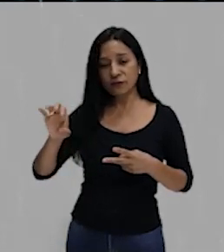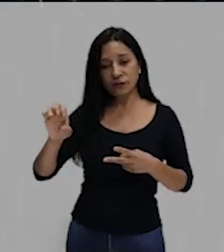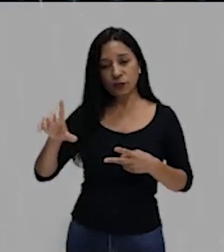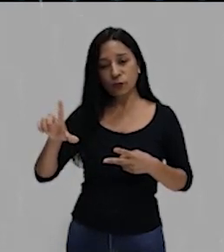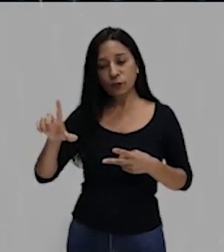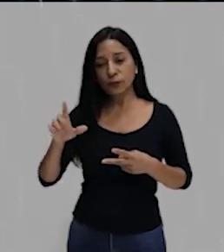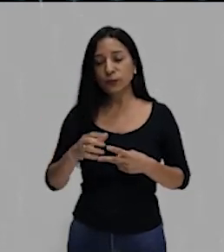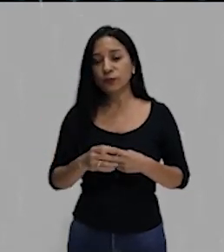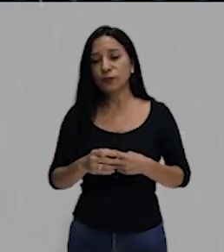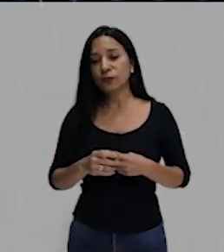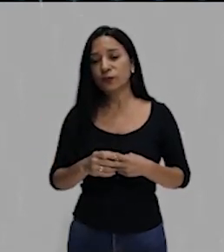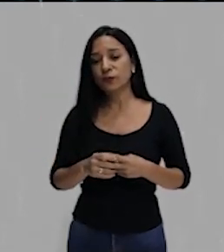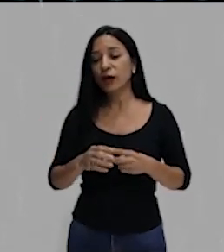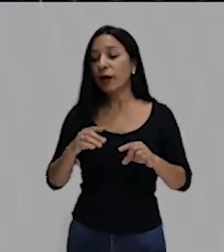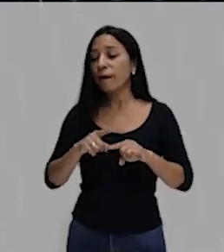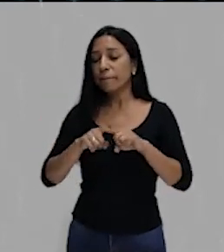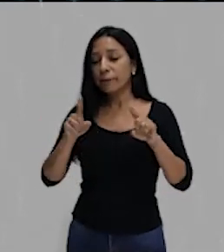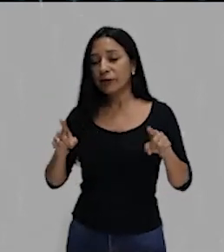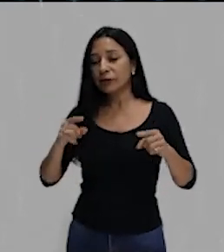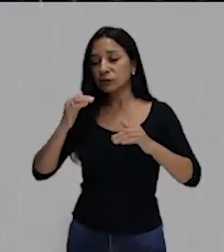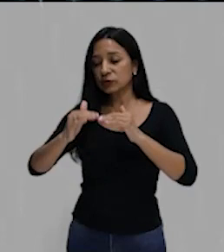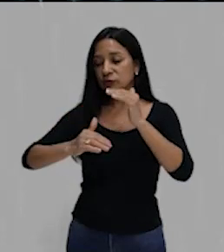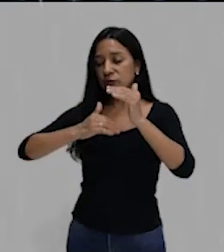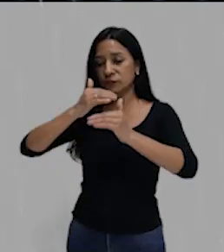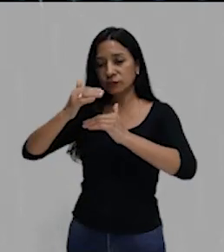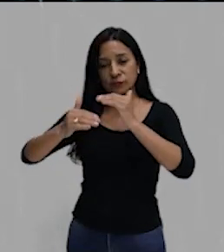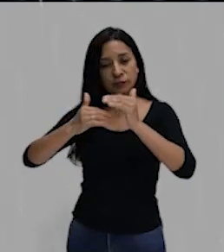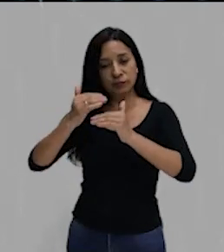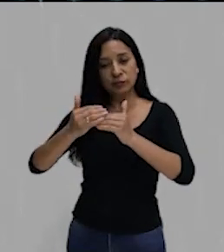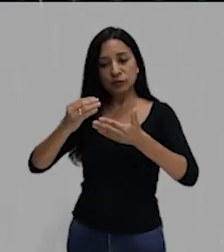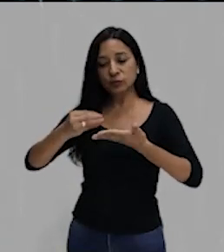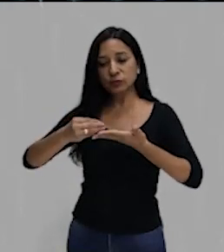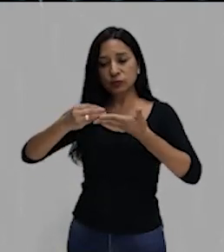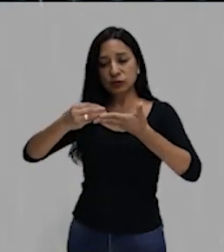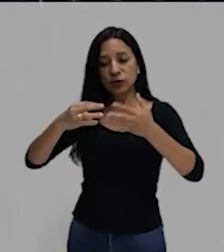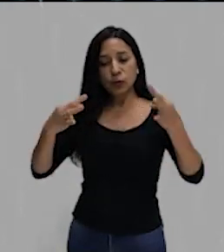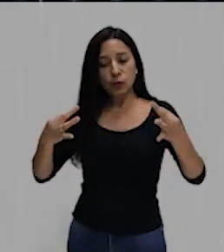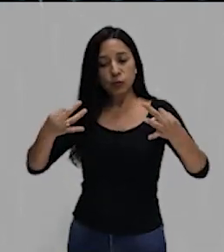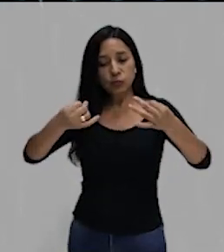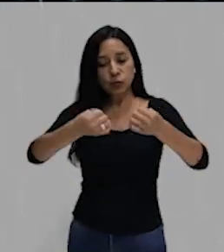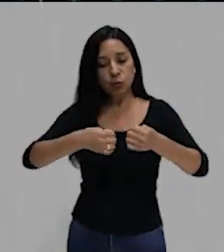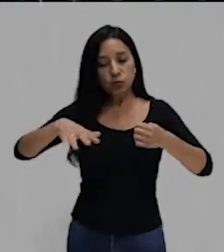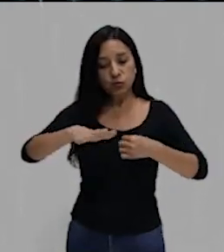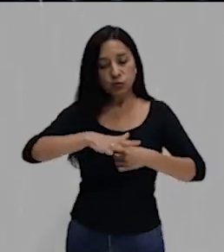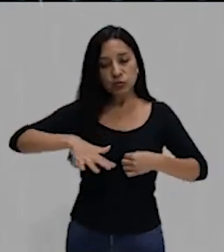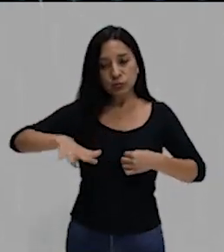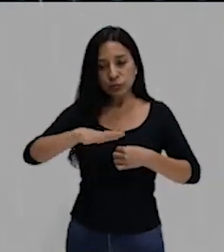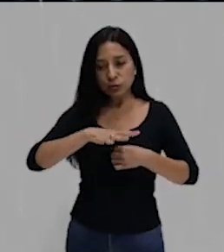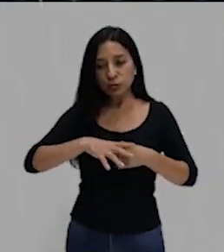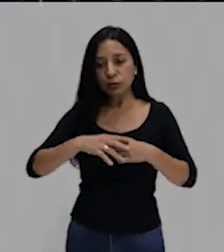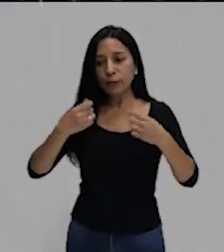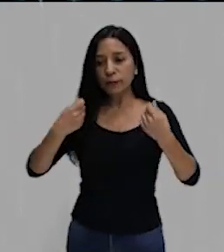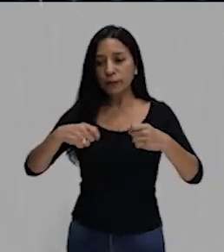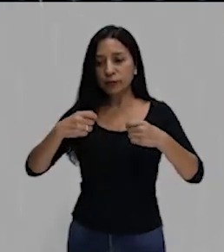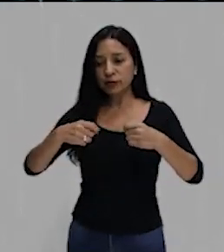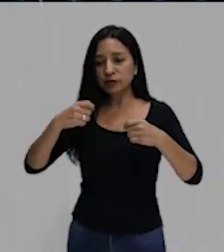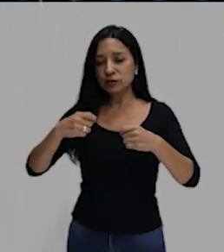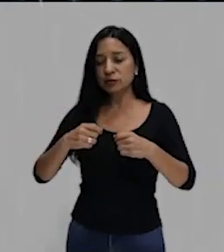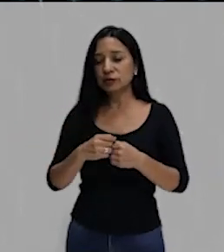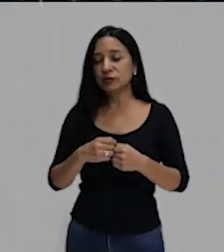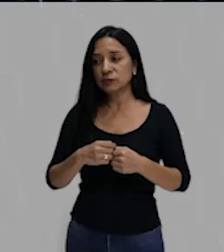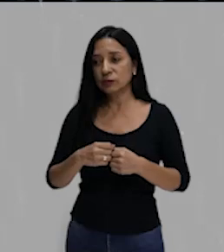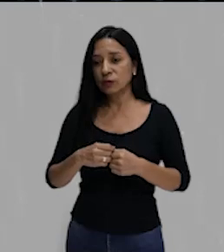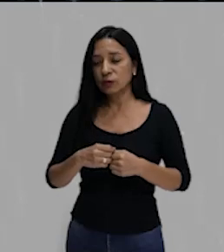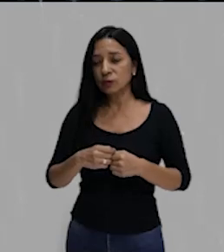um desenvolvimento sustentável, ele engloba todos esses aspectos. Você precisa promover o crescimento